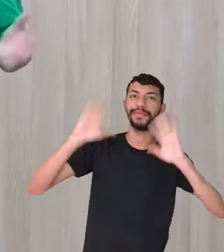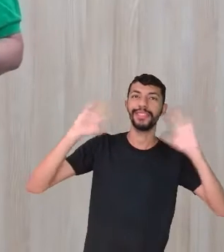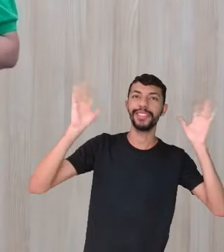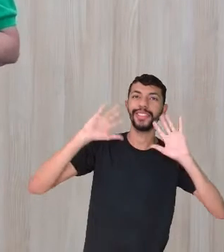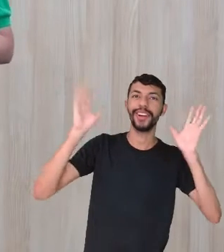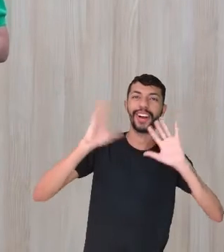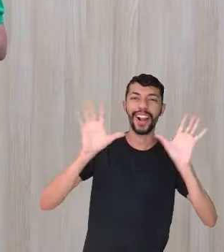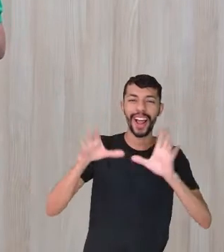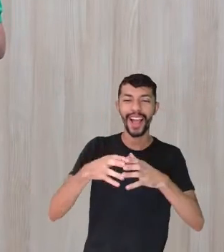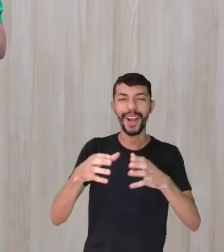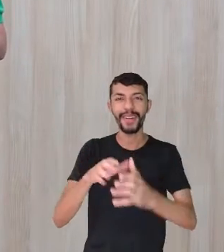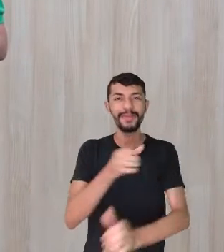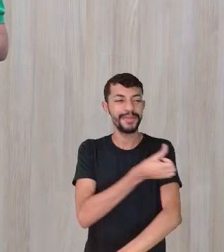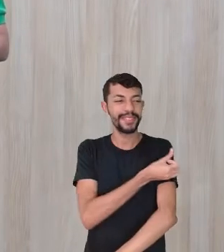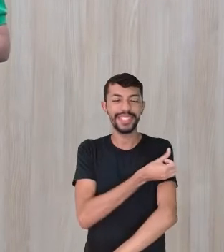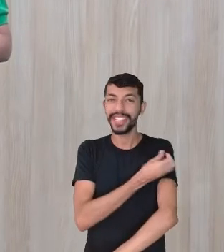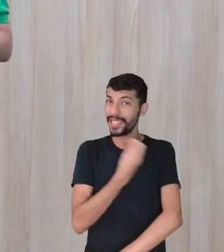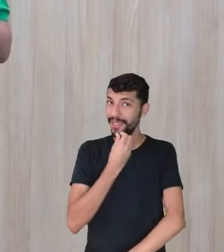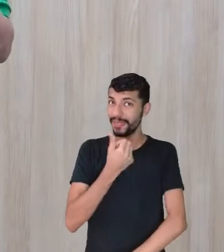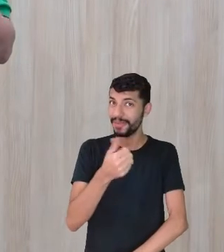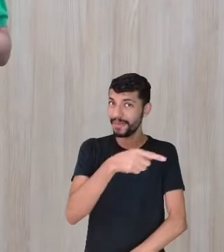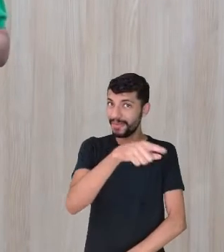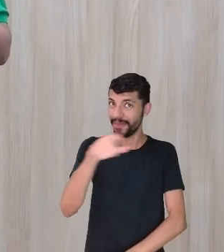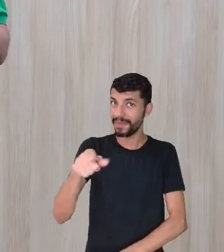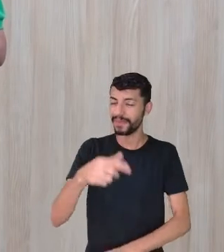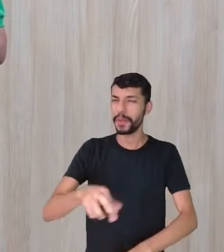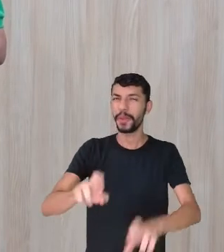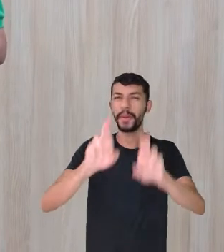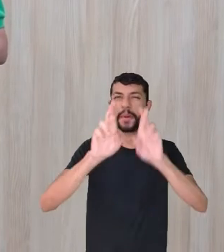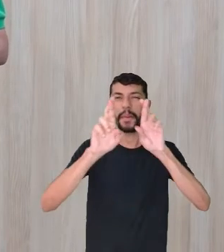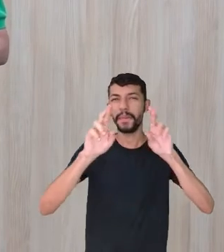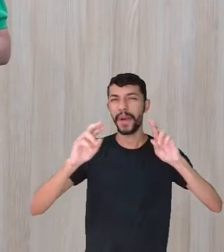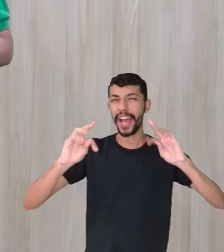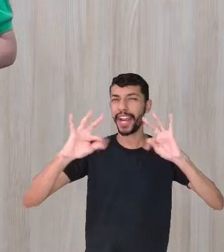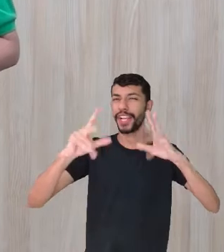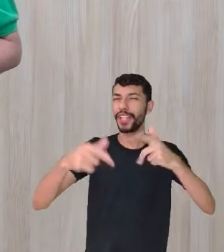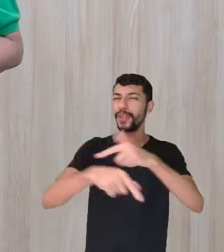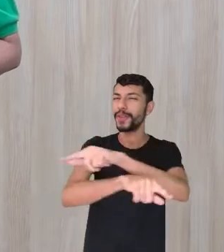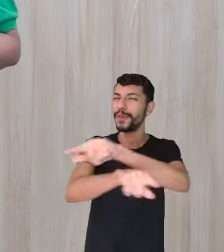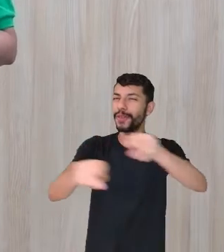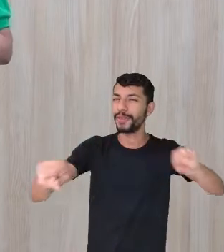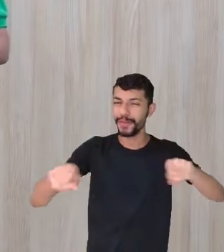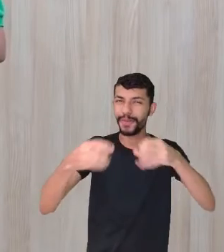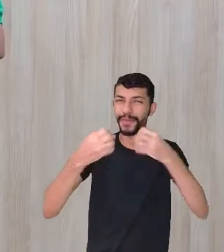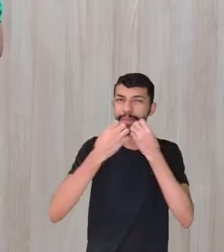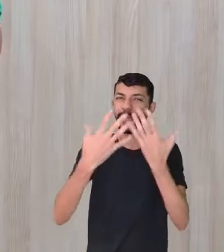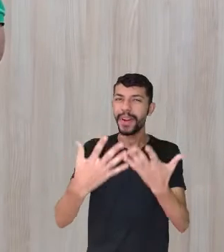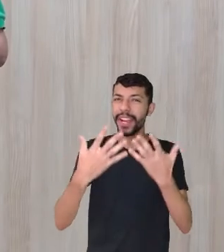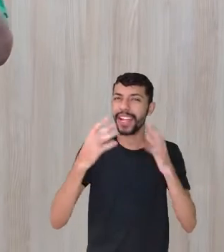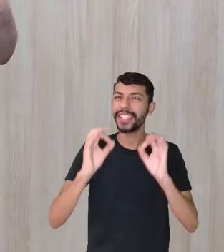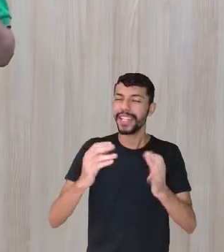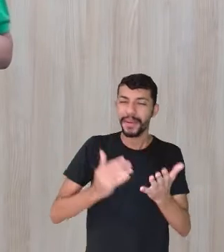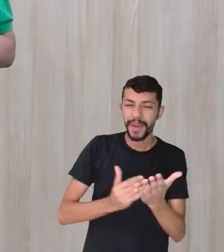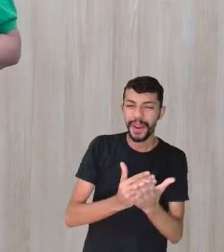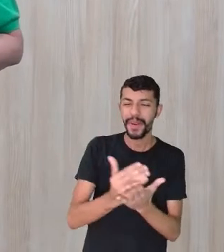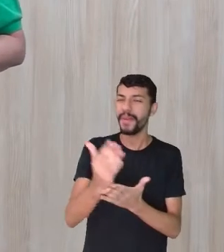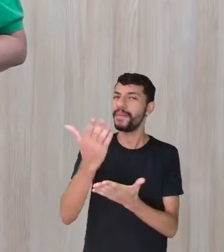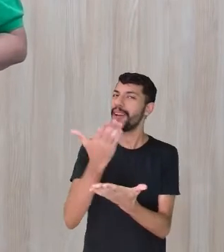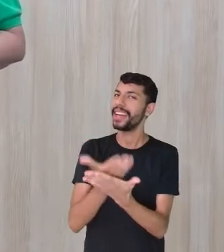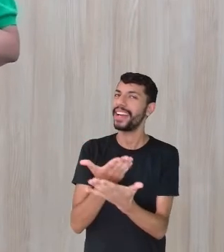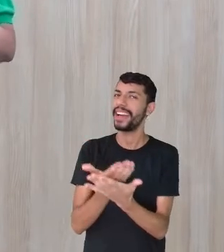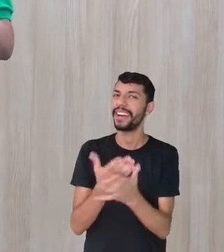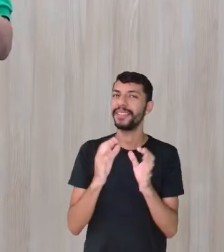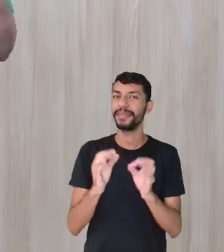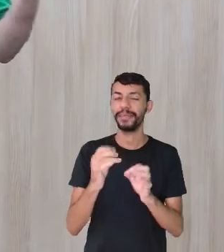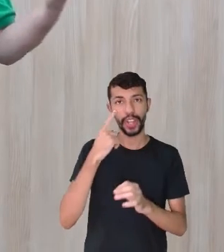Olá, sexto ano, tudo bem com vocês? Espero que vocês estejam muito bem para o início dessa aula.